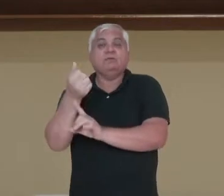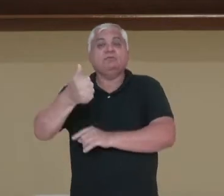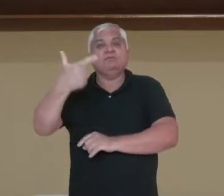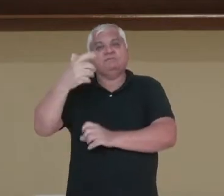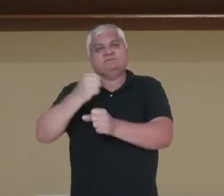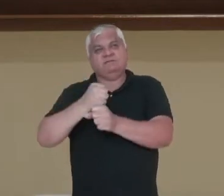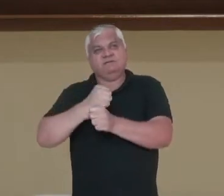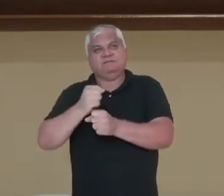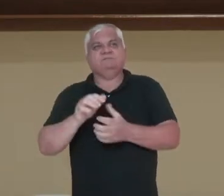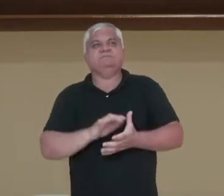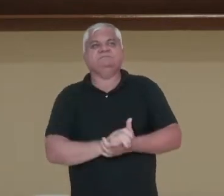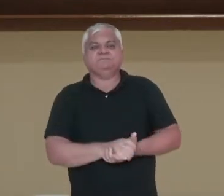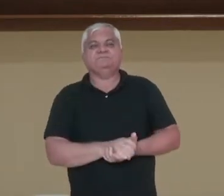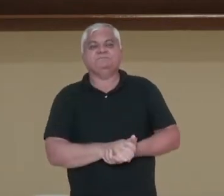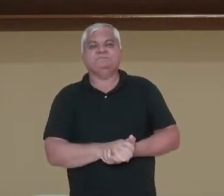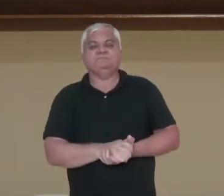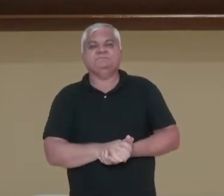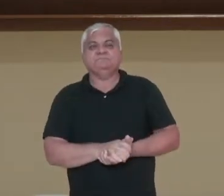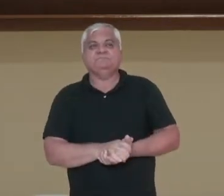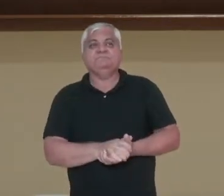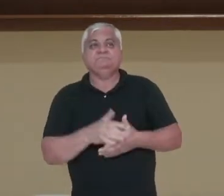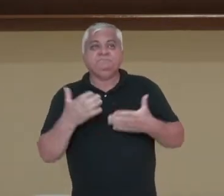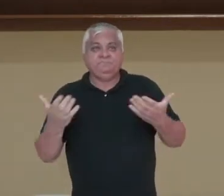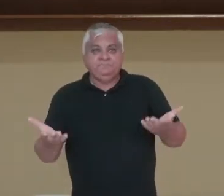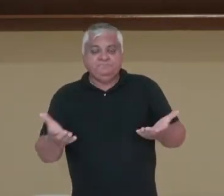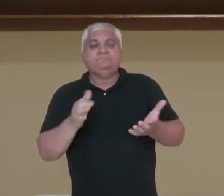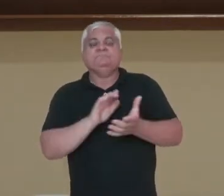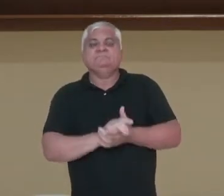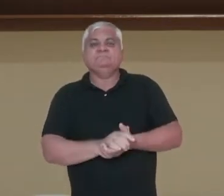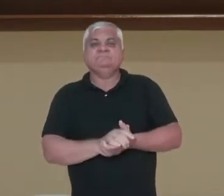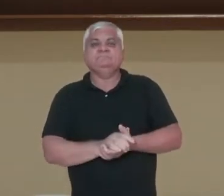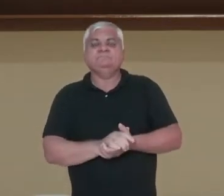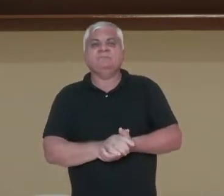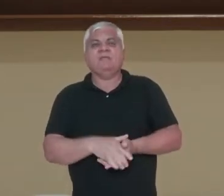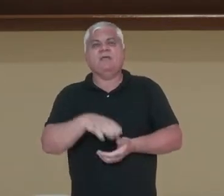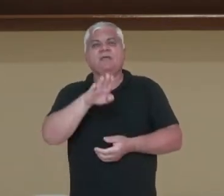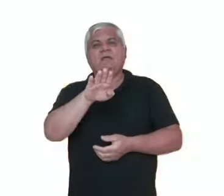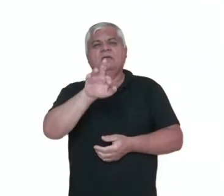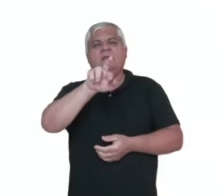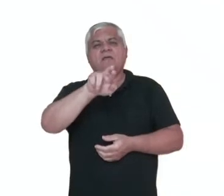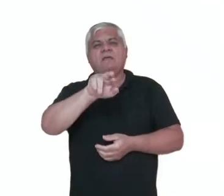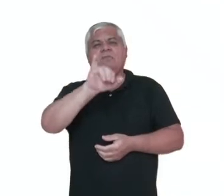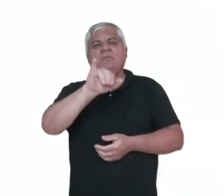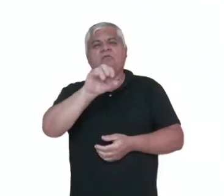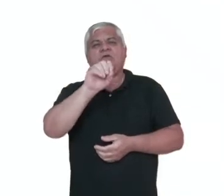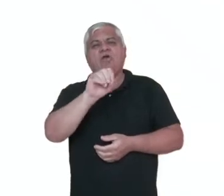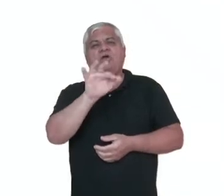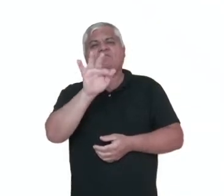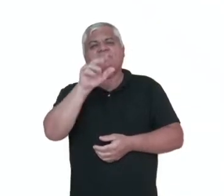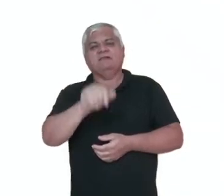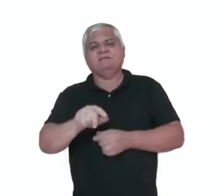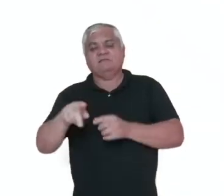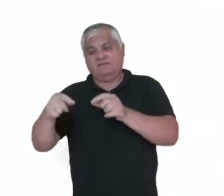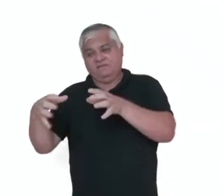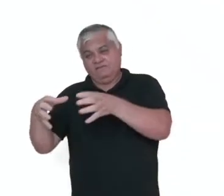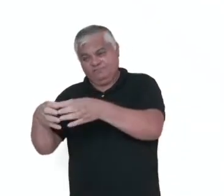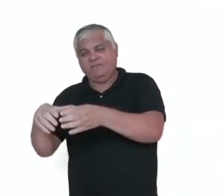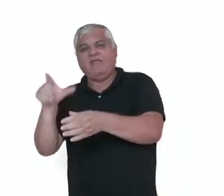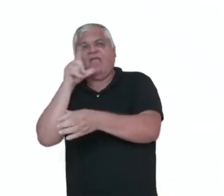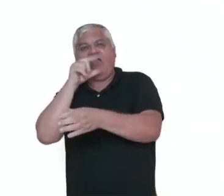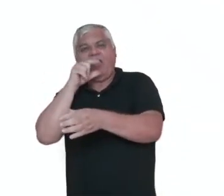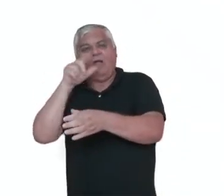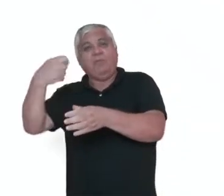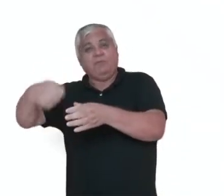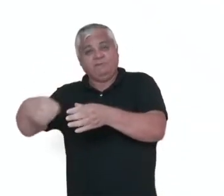ok? Bom, briófitas são avasculares, dependem da água para reprodução. Pteridófitas são vasculares, dependem da água